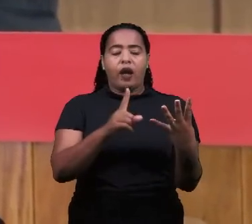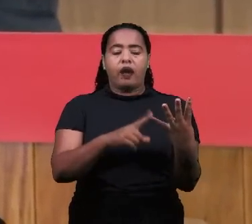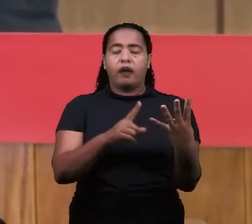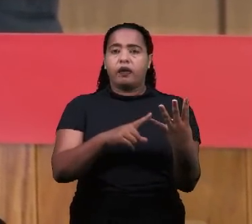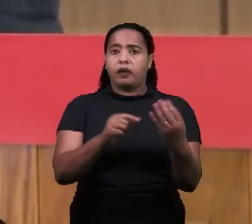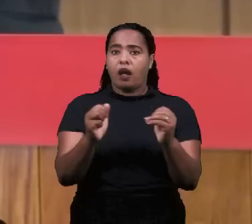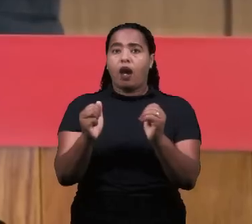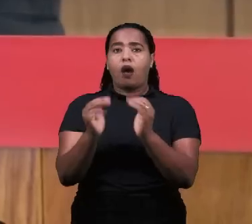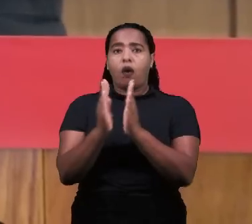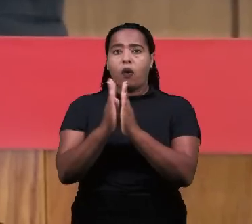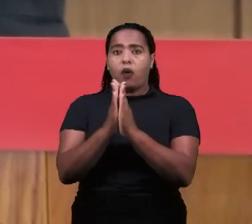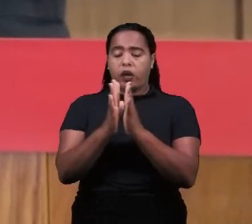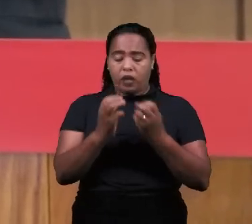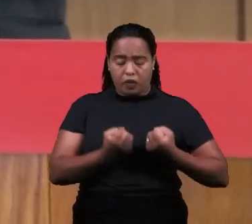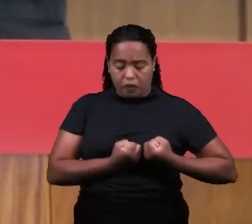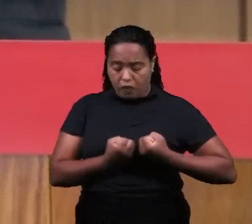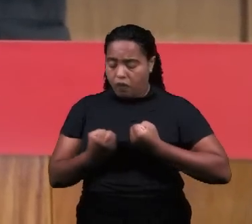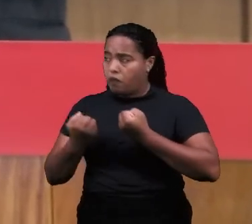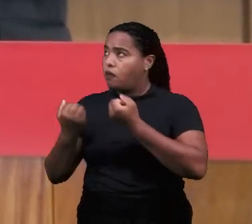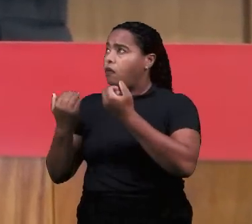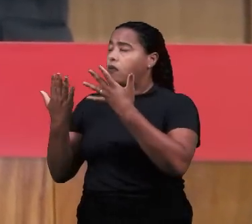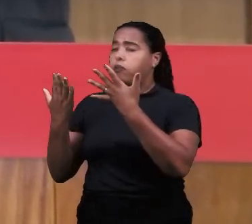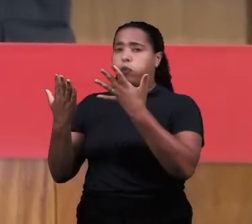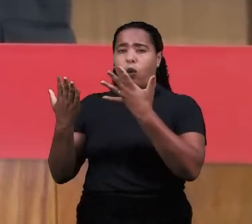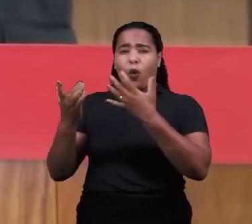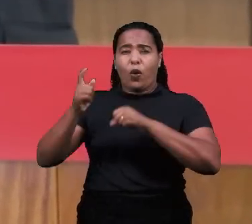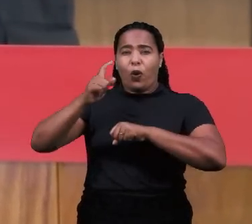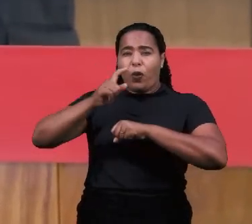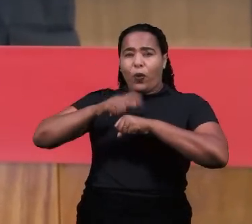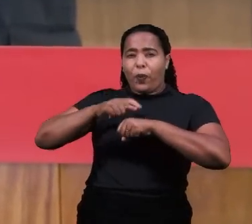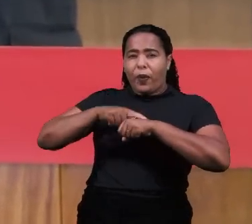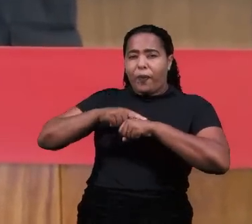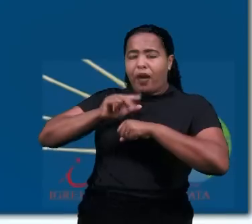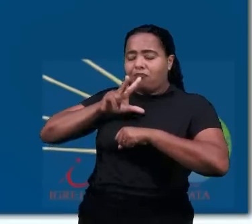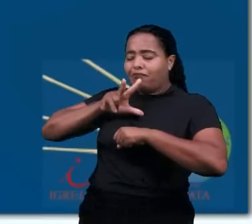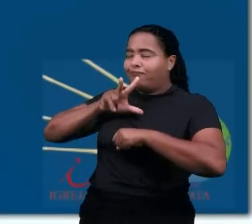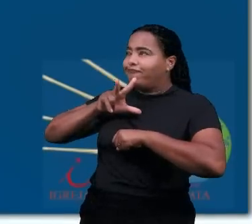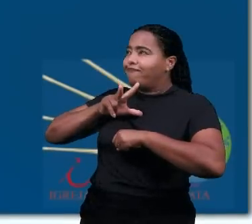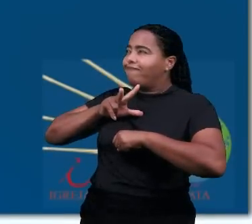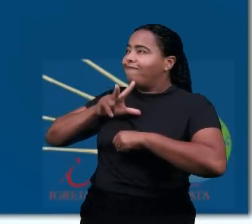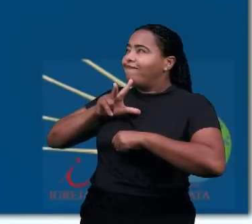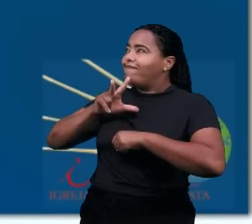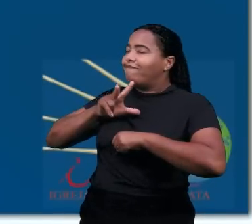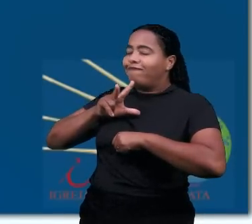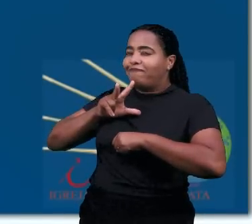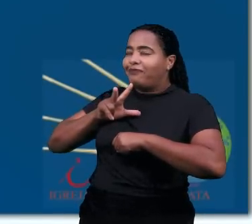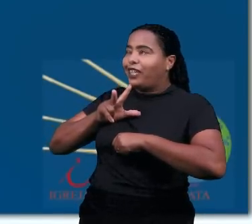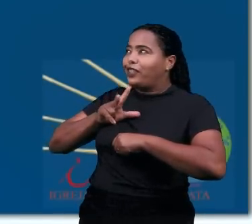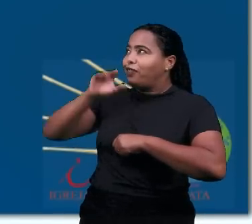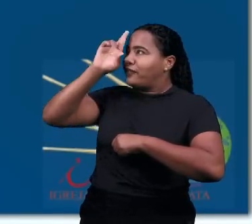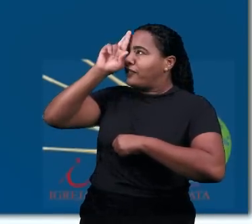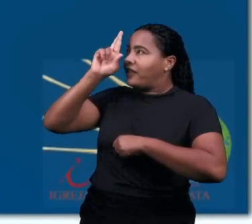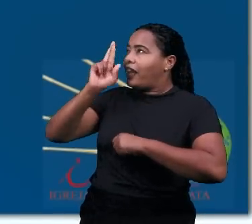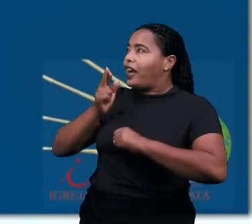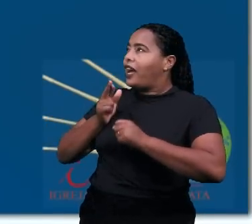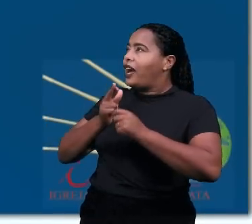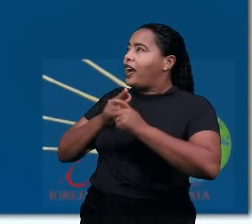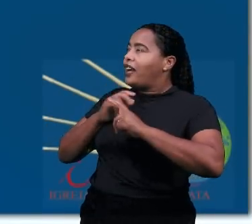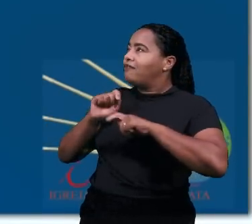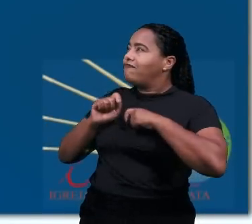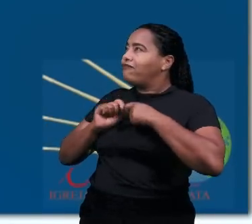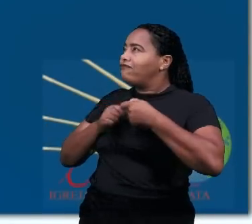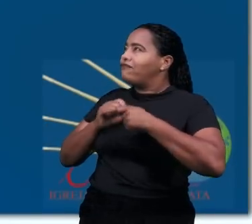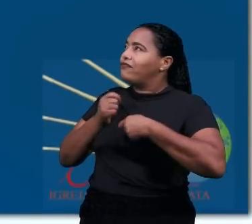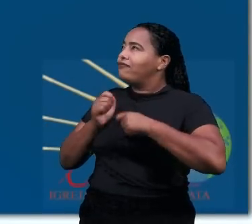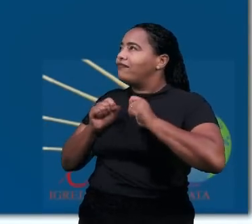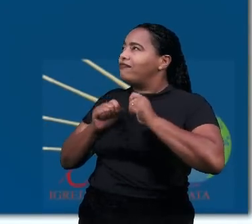de confissão. Aquela conversa íntima com o Senhor, você sozinho, no íntimo do seu